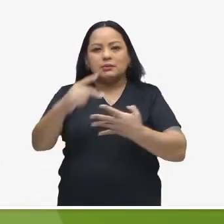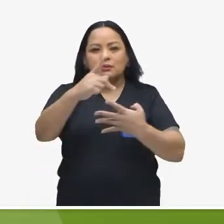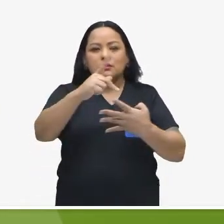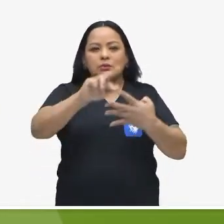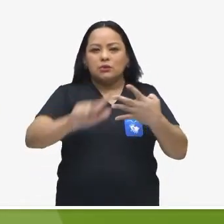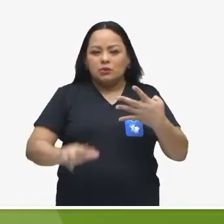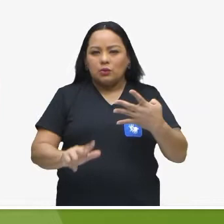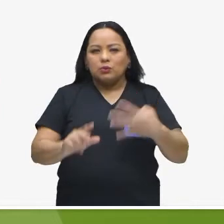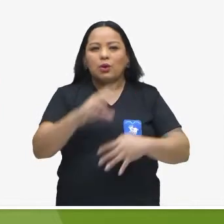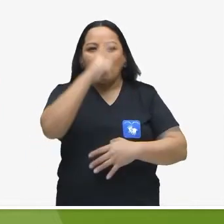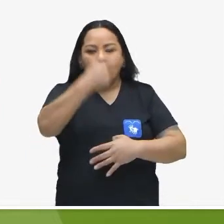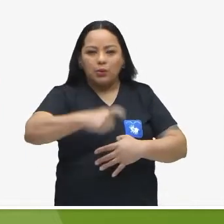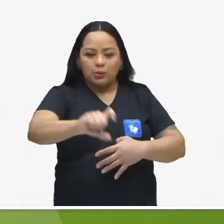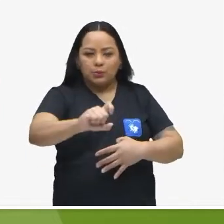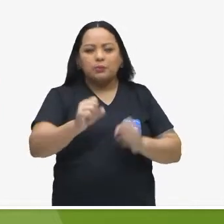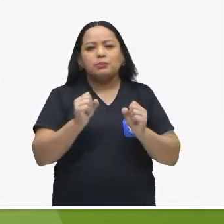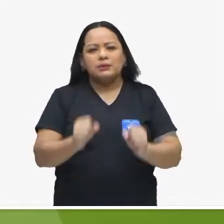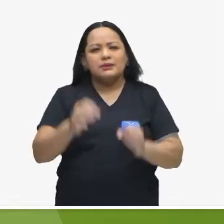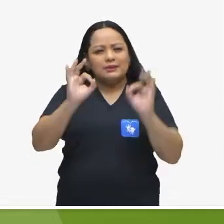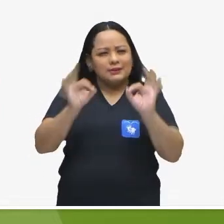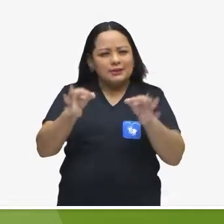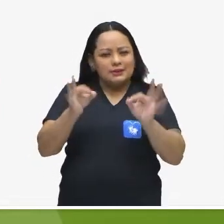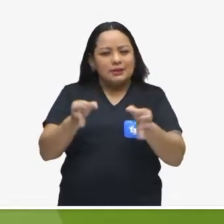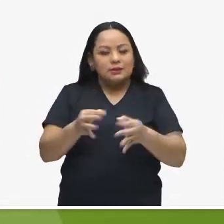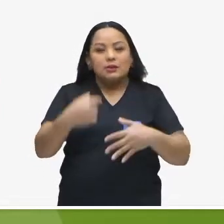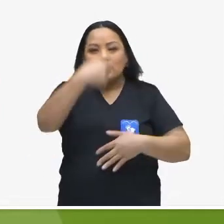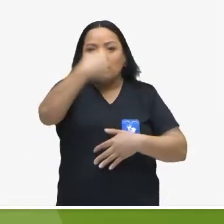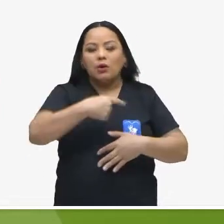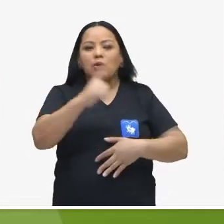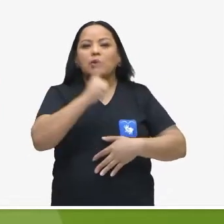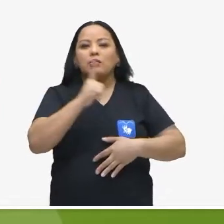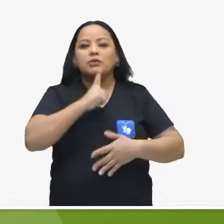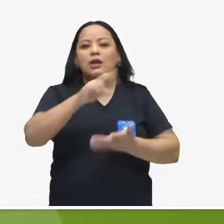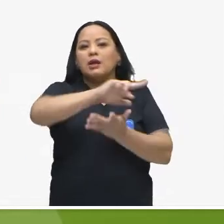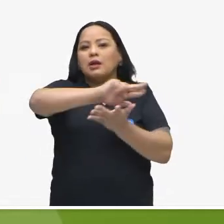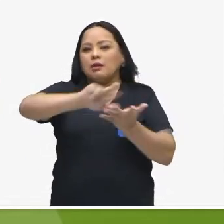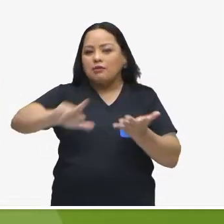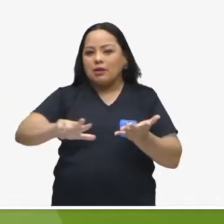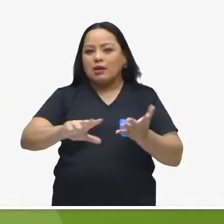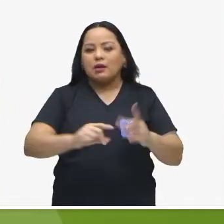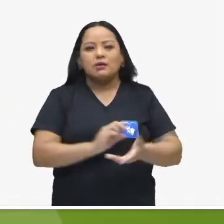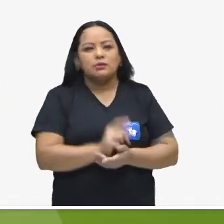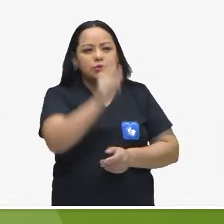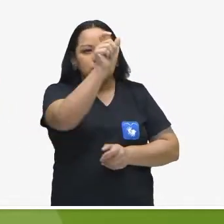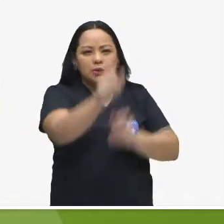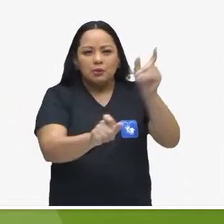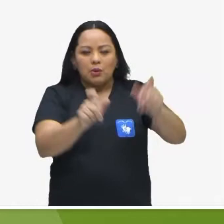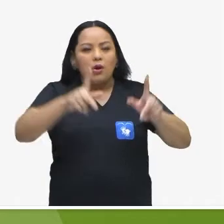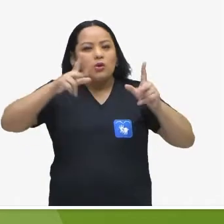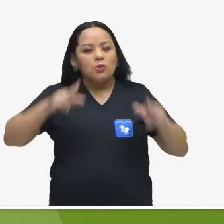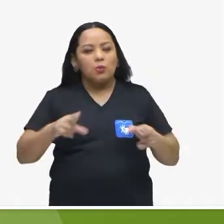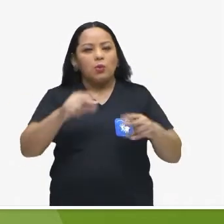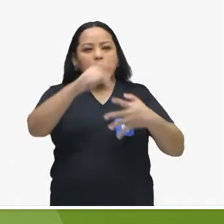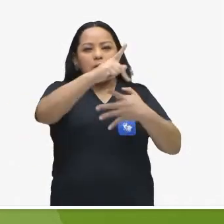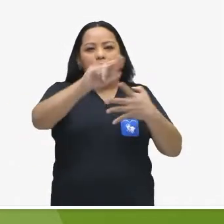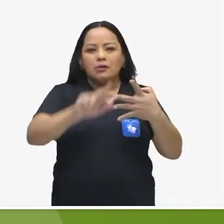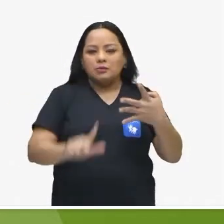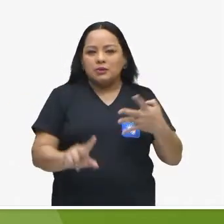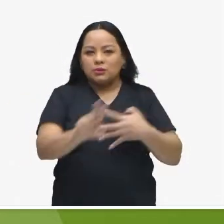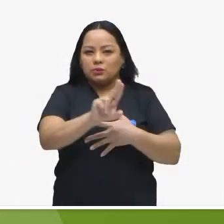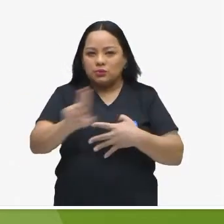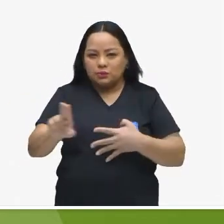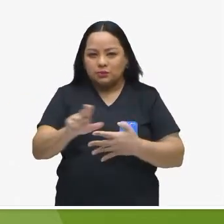dos elefantes, certo? Então, quando eu tenho vários organismos de uma mesma espécie, eu chamo